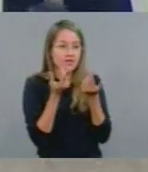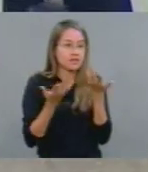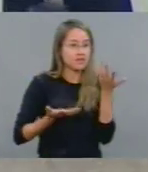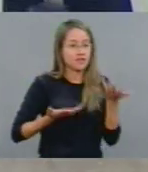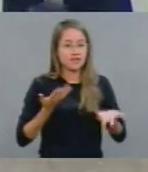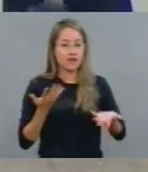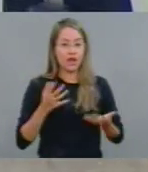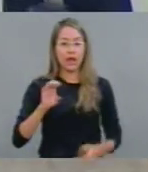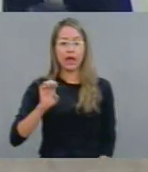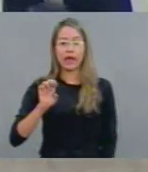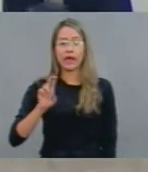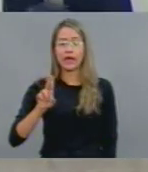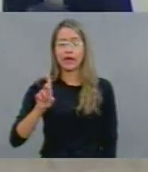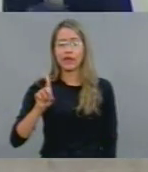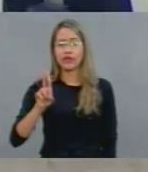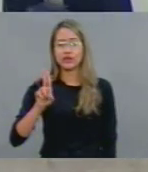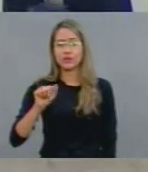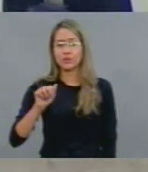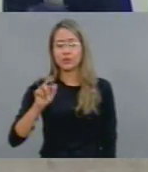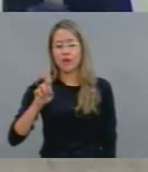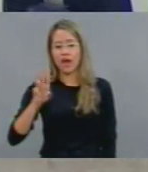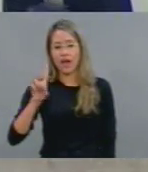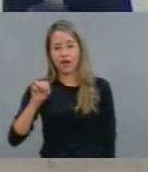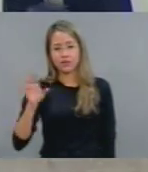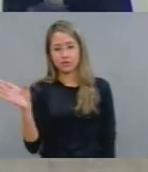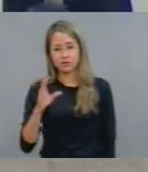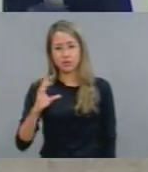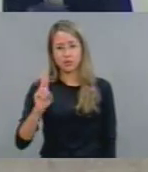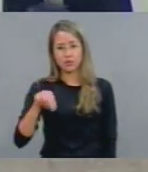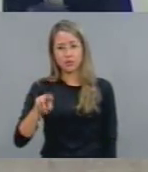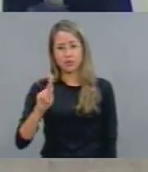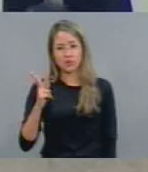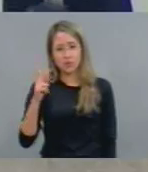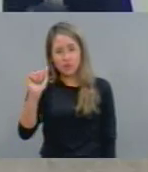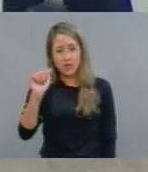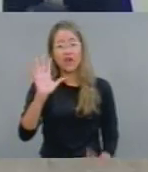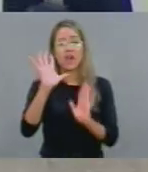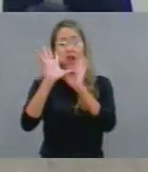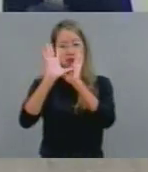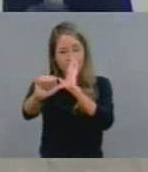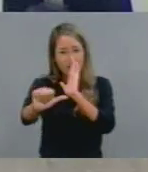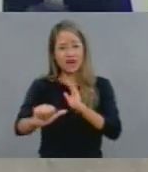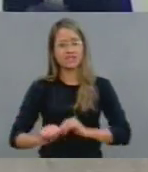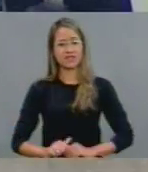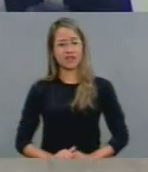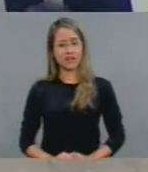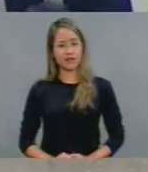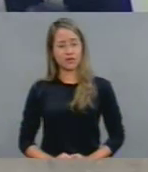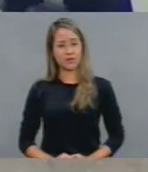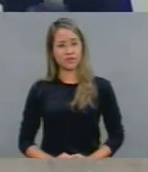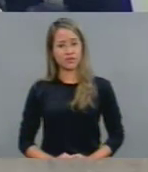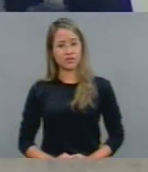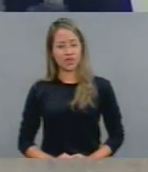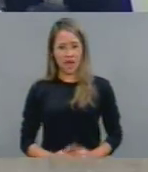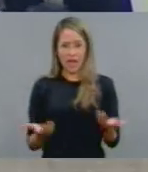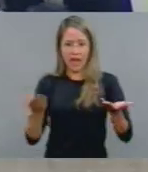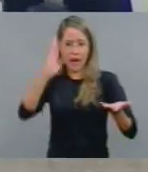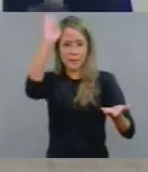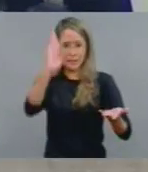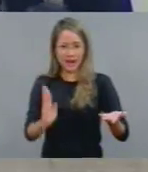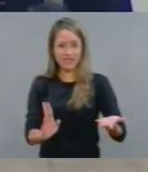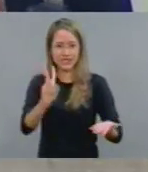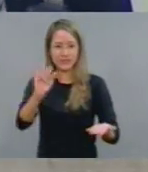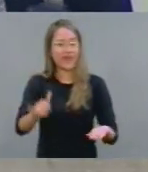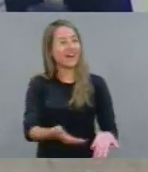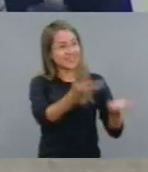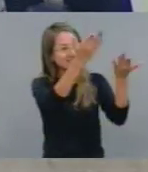Eduardo Cunha, que é outro ladrão. Eduardo Cunha é um ladrão. E nós vamos entregar o Brasil a